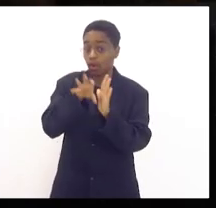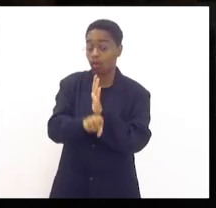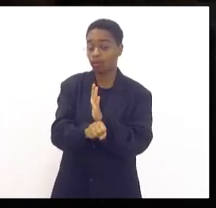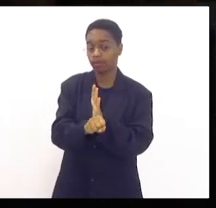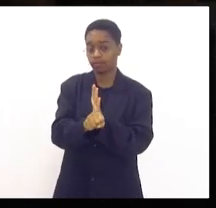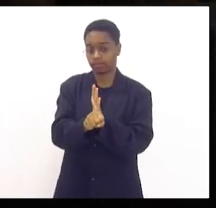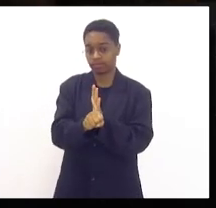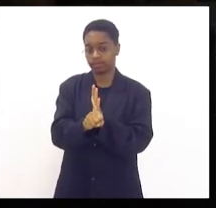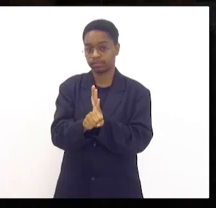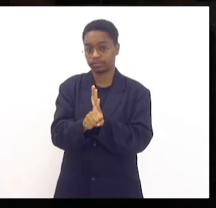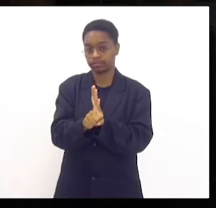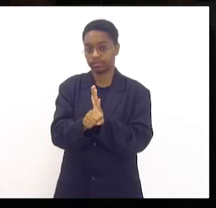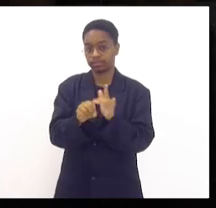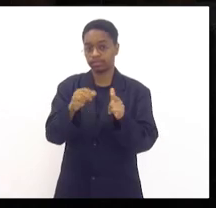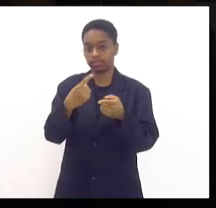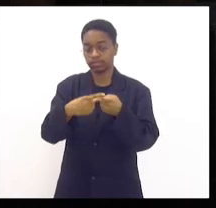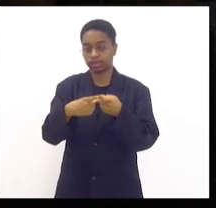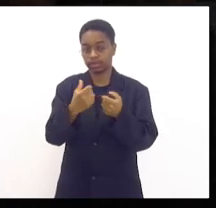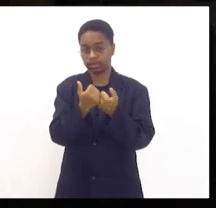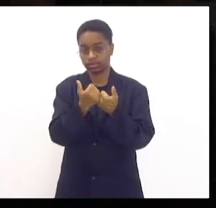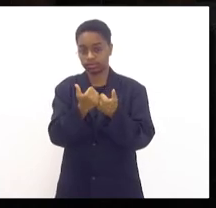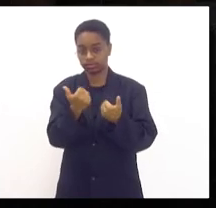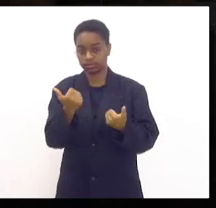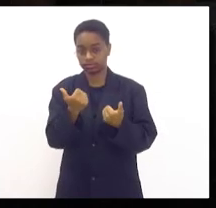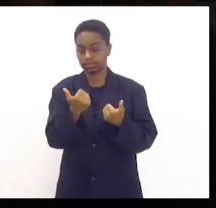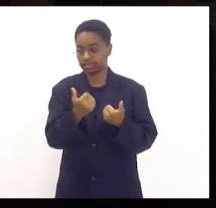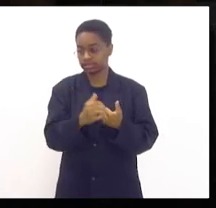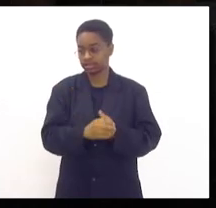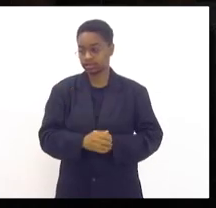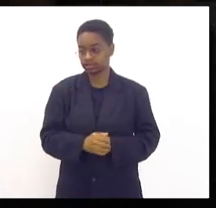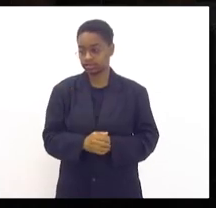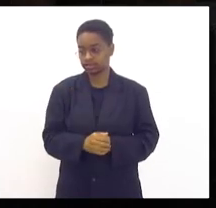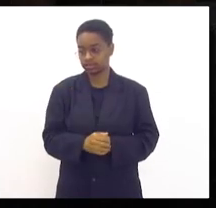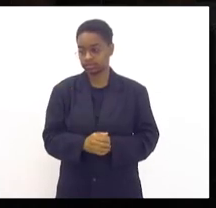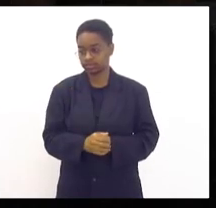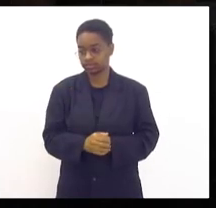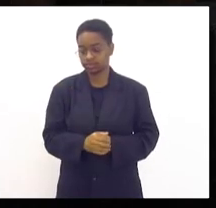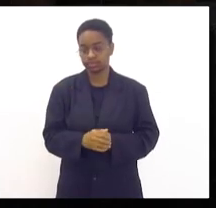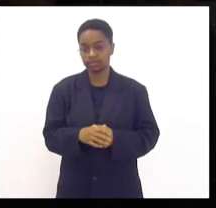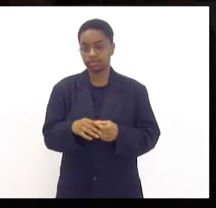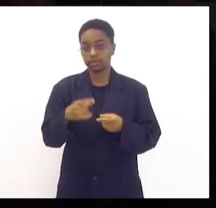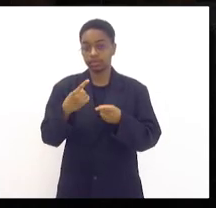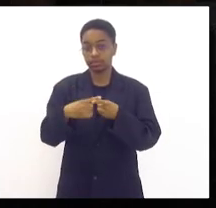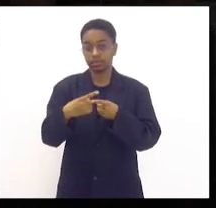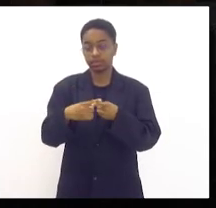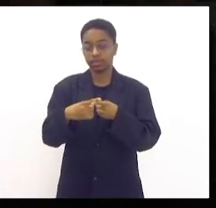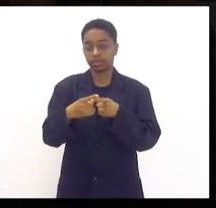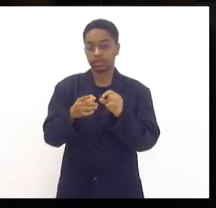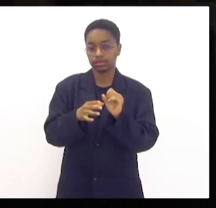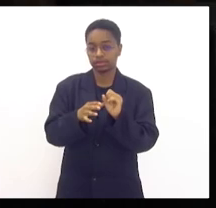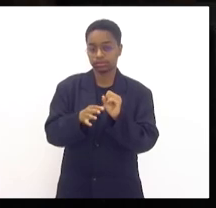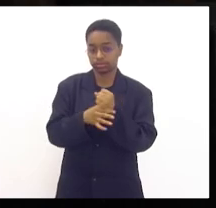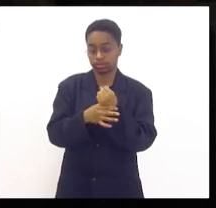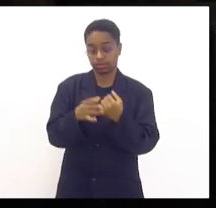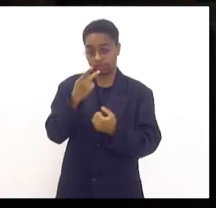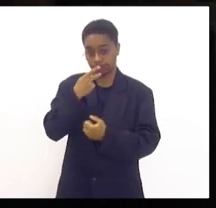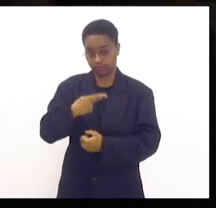né, com um assessor seu que estava a seu lado, e a senhora me garantiu que já estava